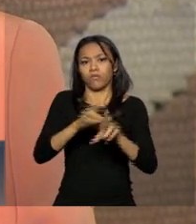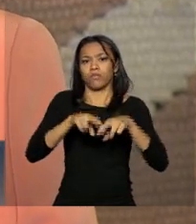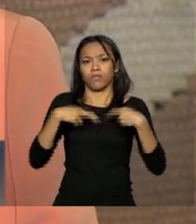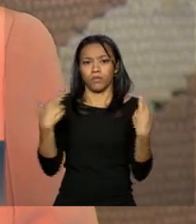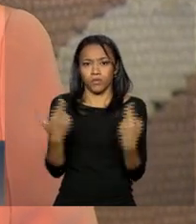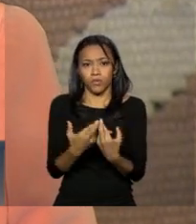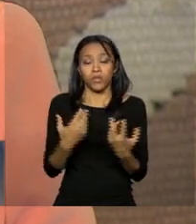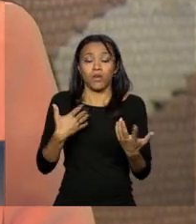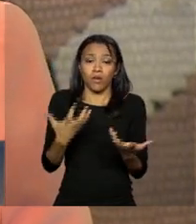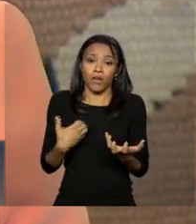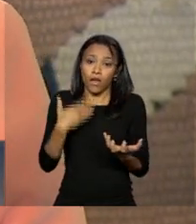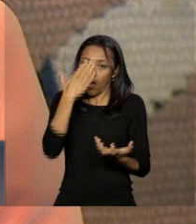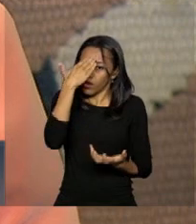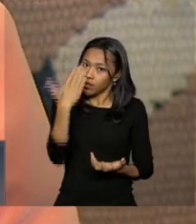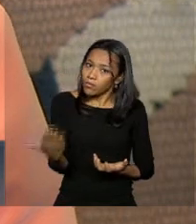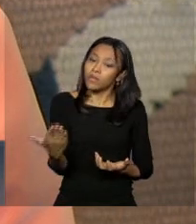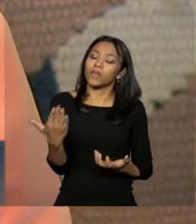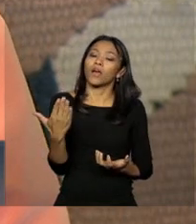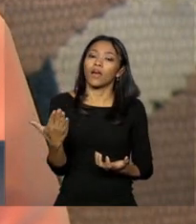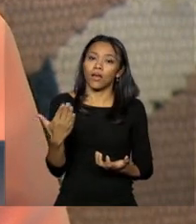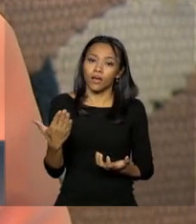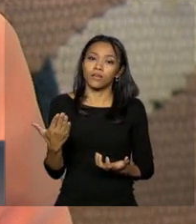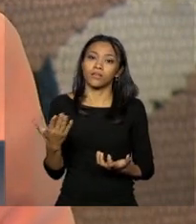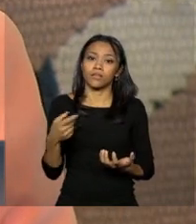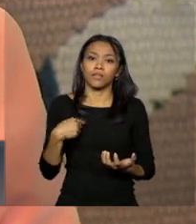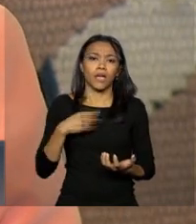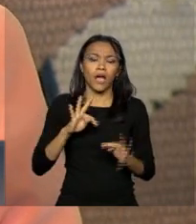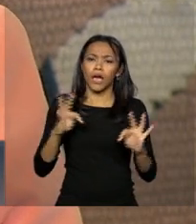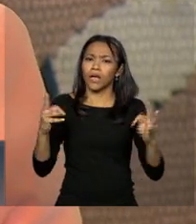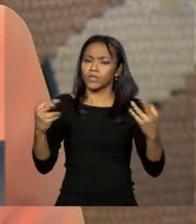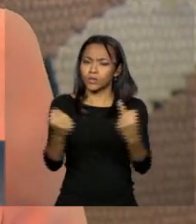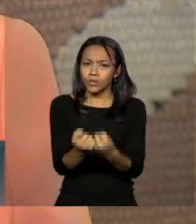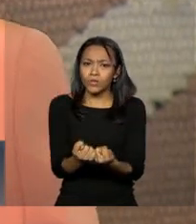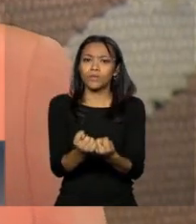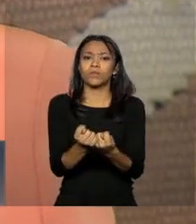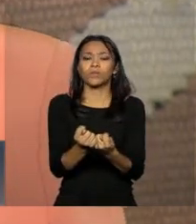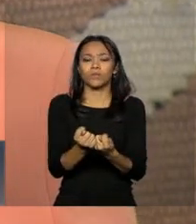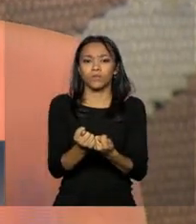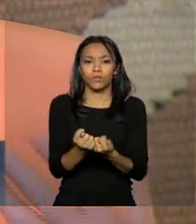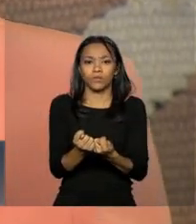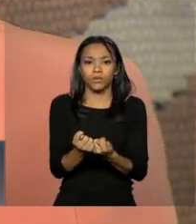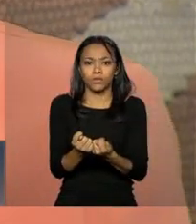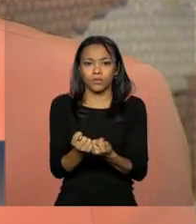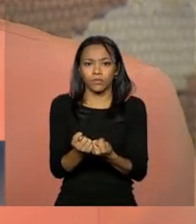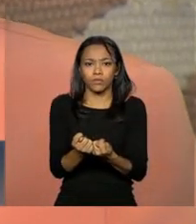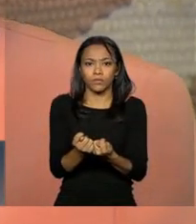Digo obrigada em nome da delegação alemã, digo a todos aqueles que têm